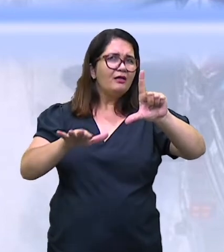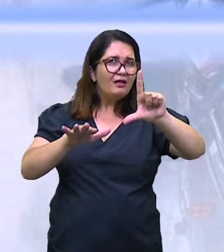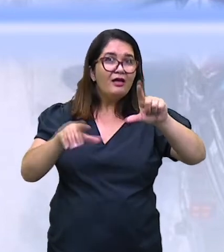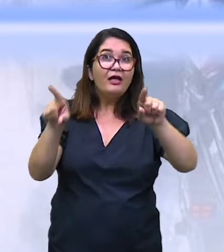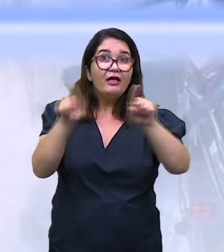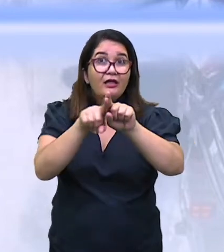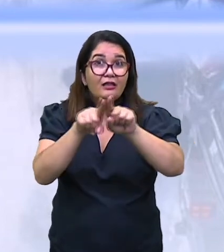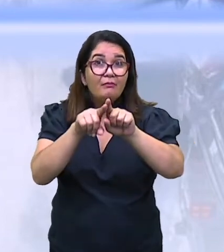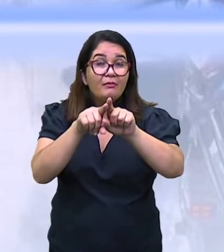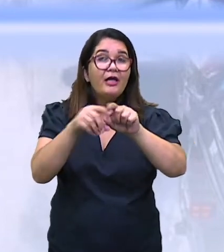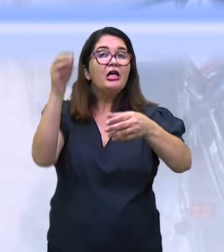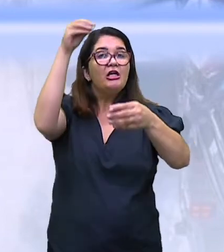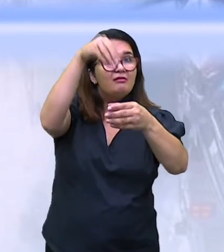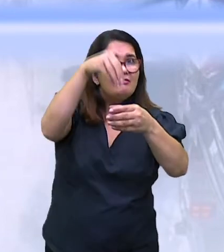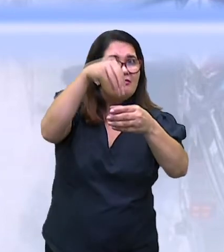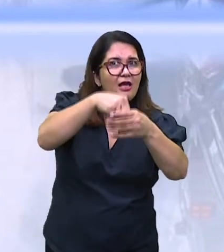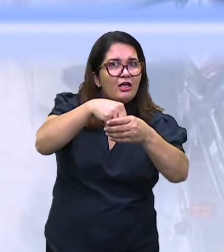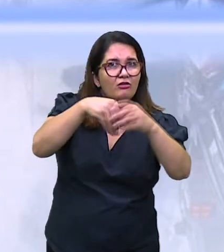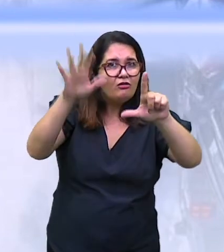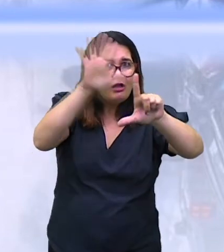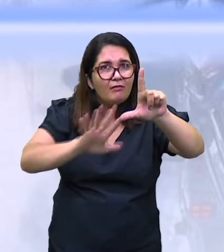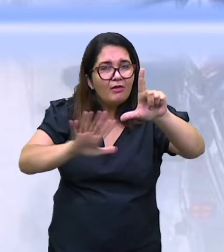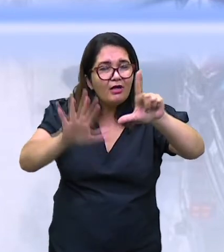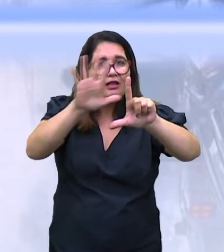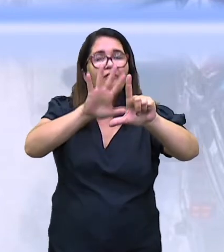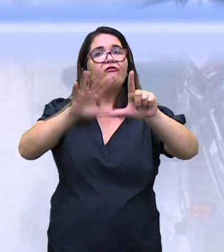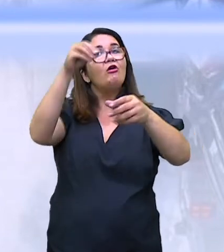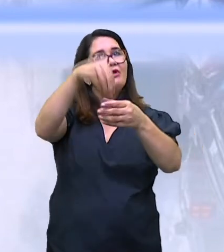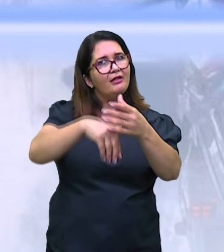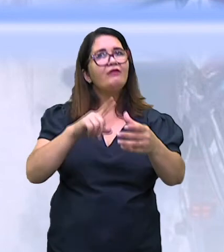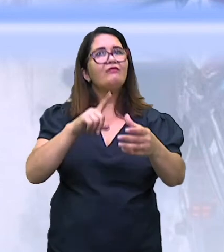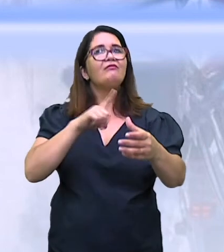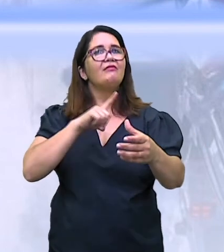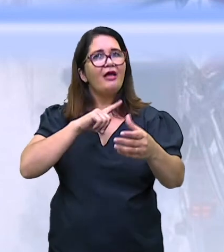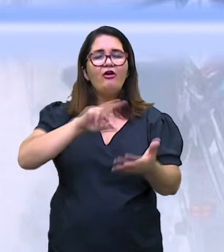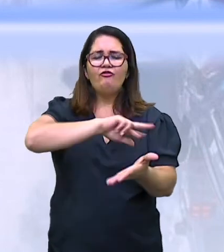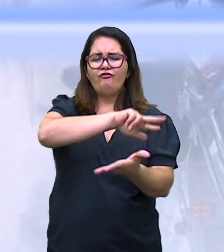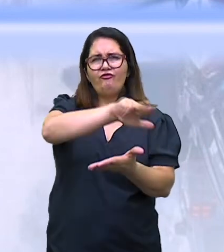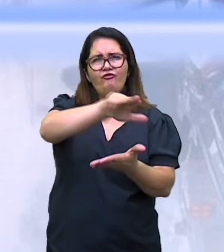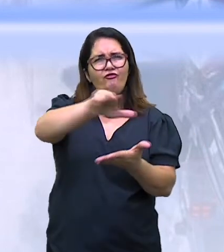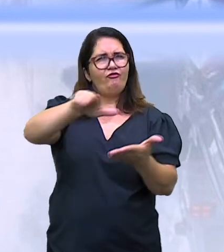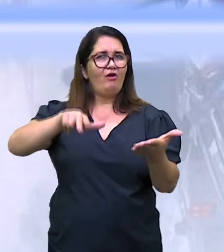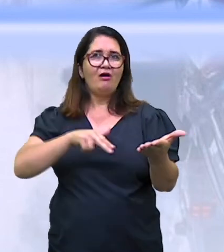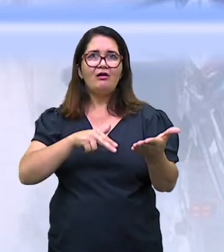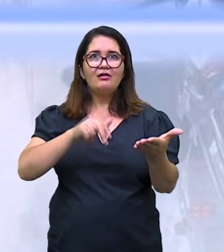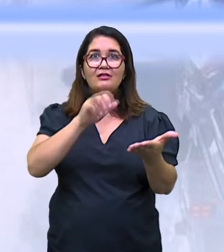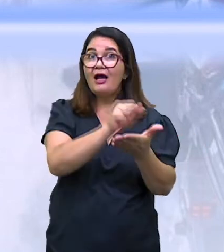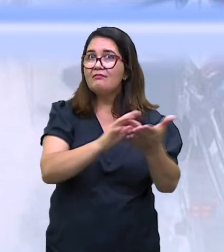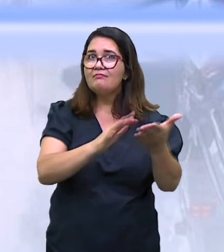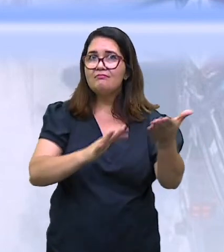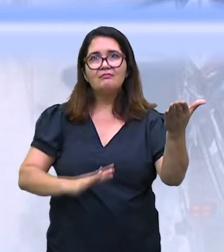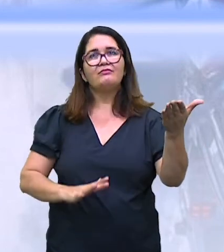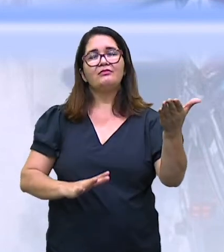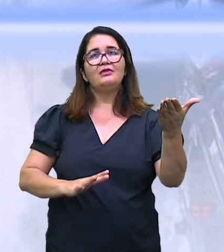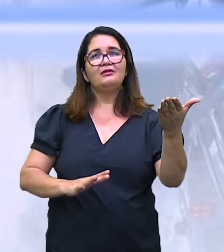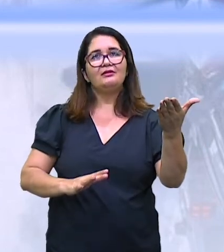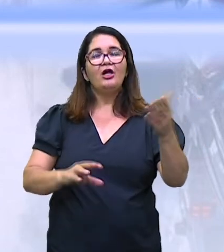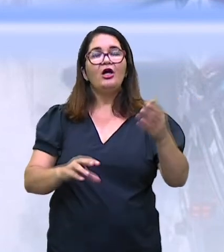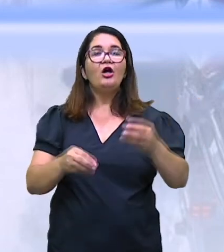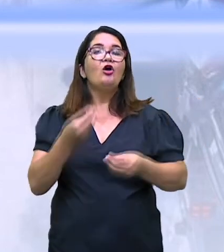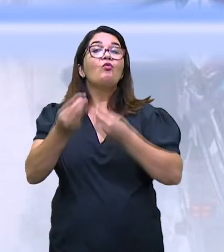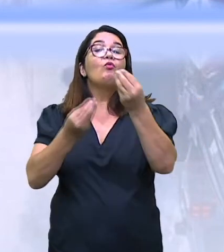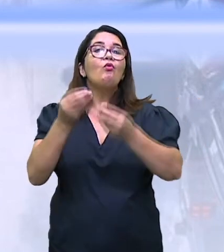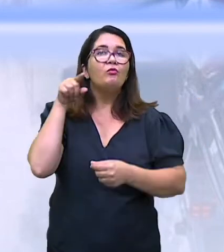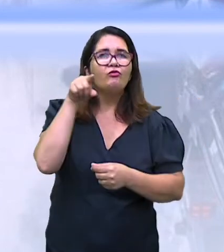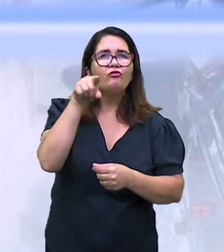atividades, ficar atento aí a como que todo esse processo acontece. Como que você faz isso? Você